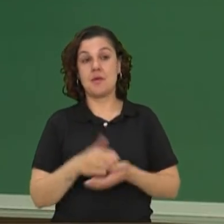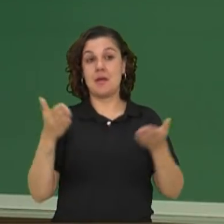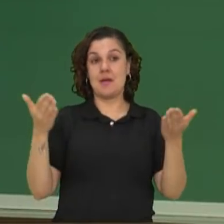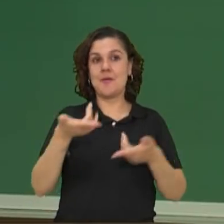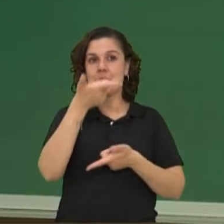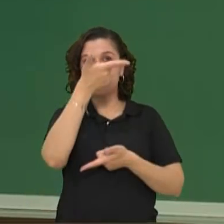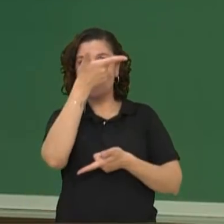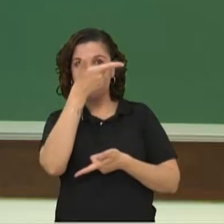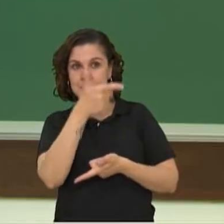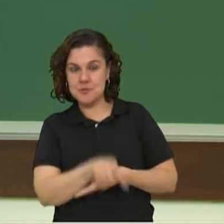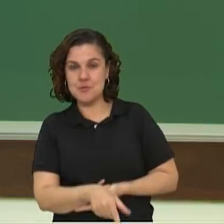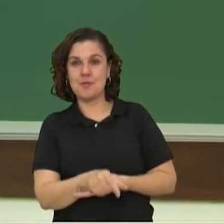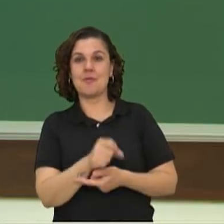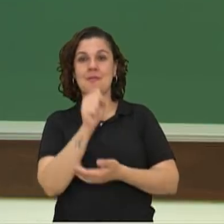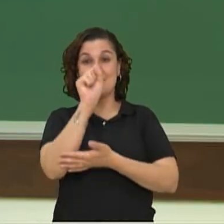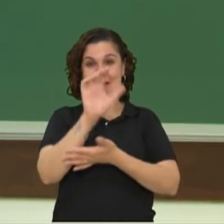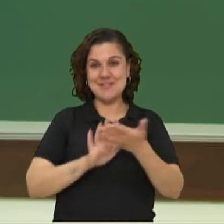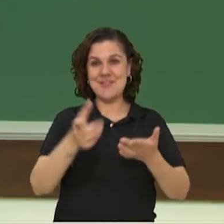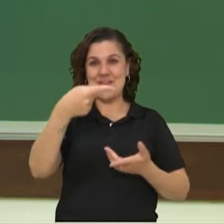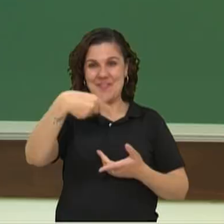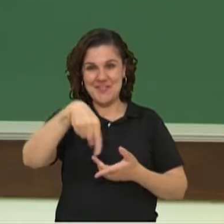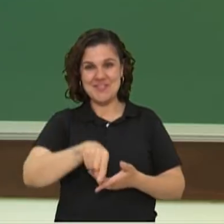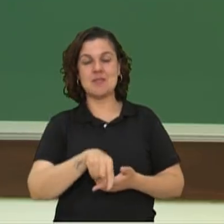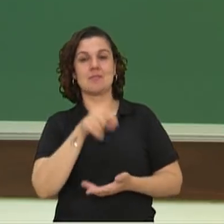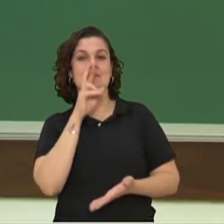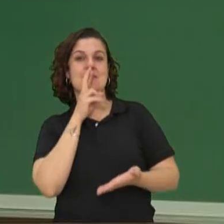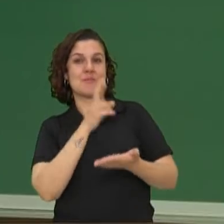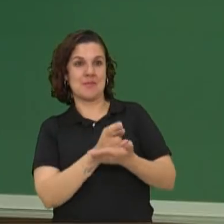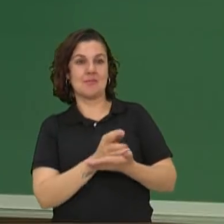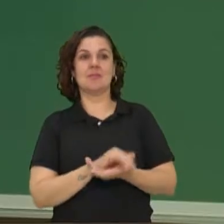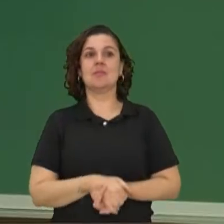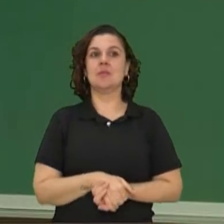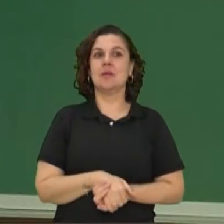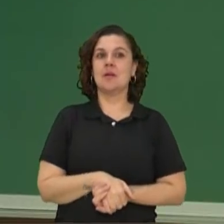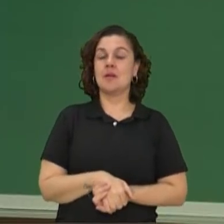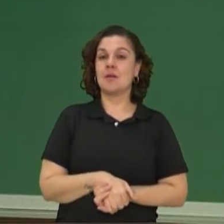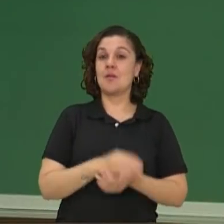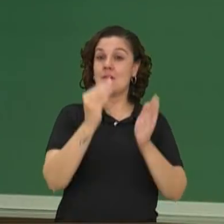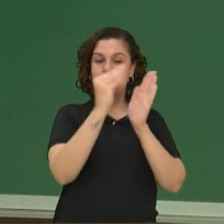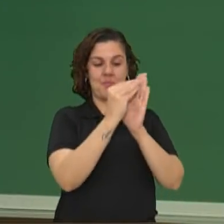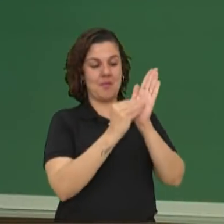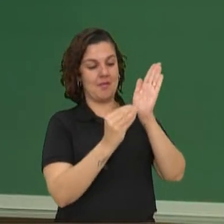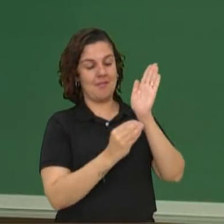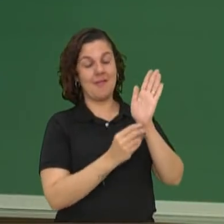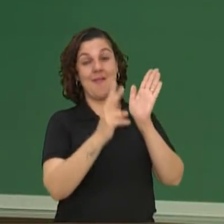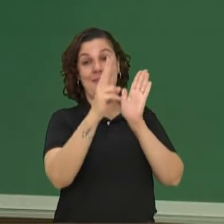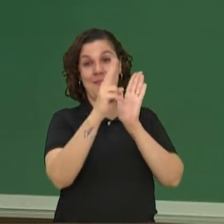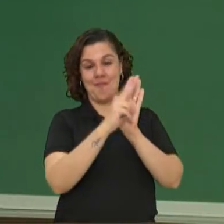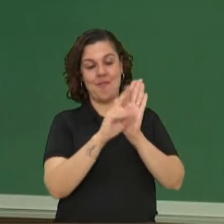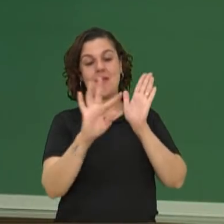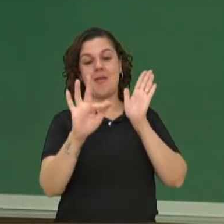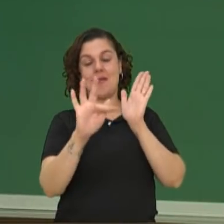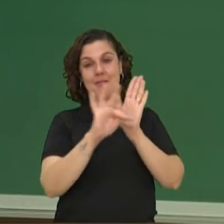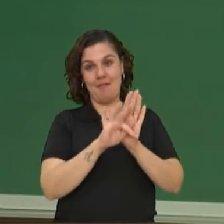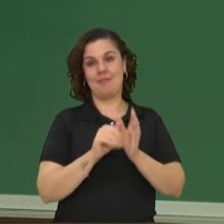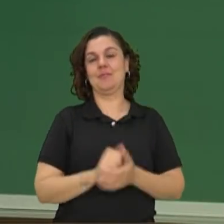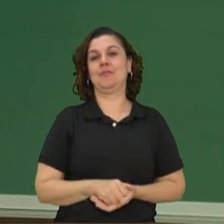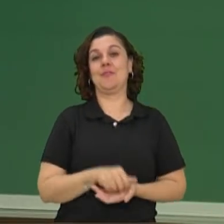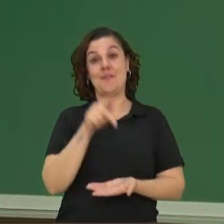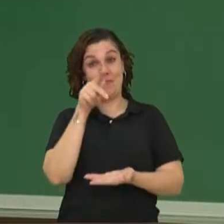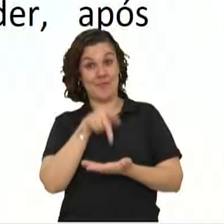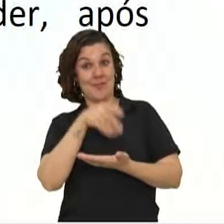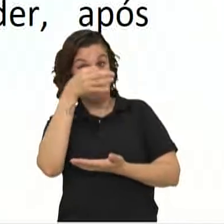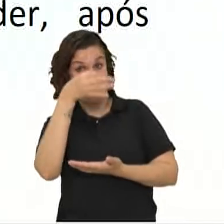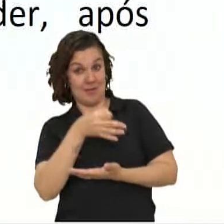vamos agora a mais uma atividade para vocês responderem. Marque V para verdadeiro e F para